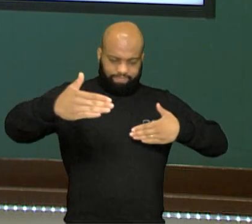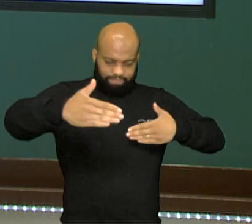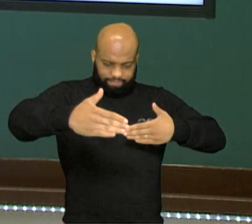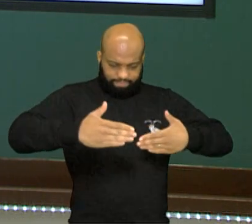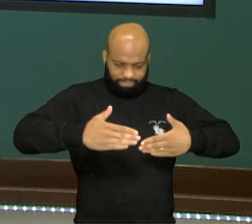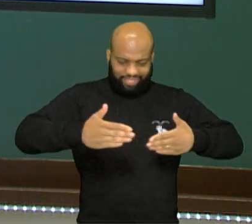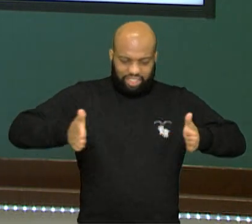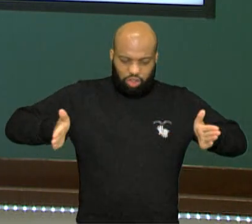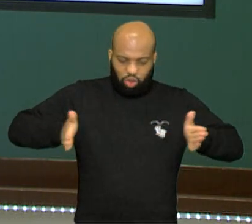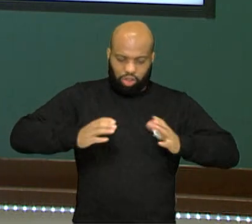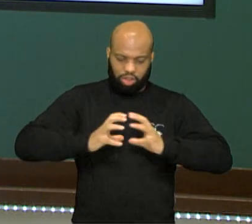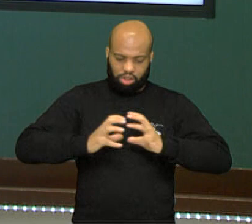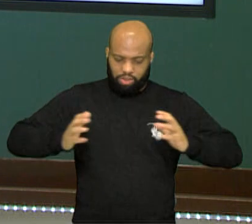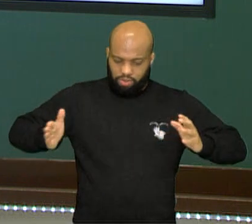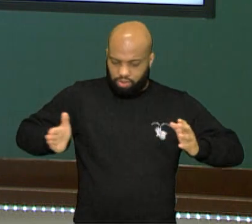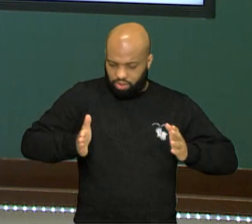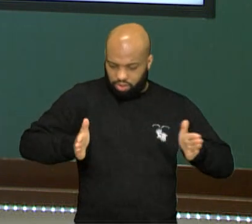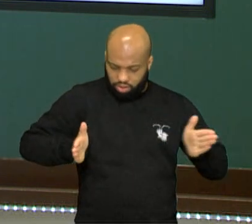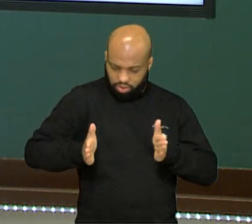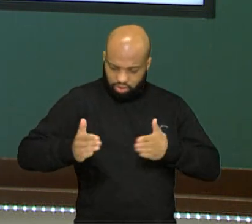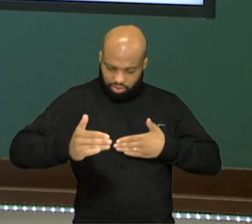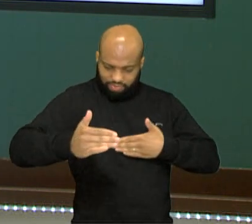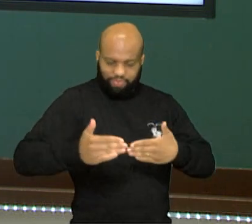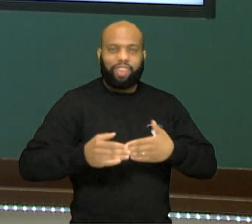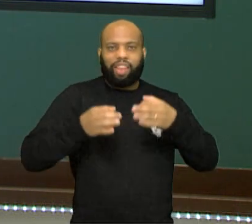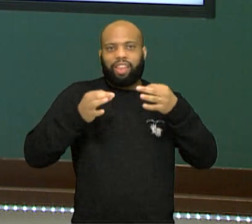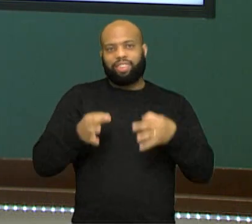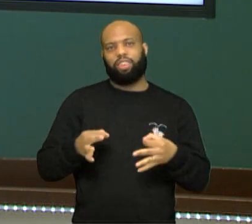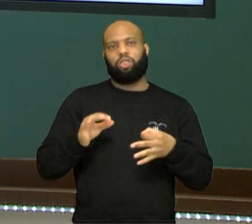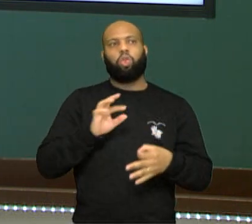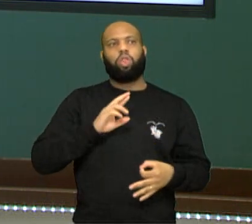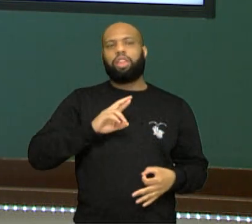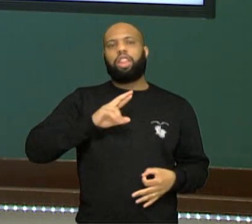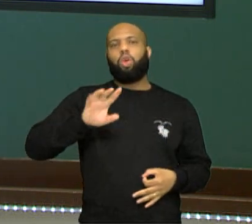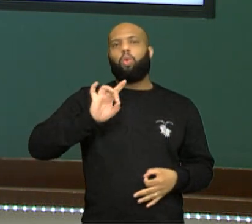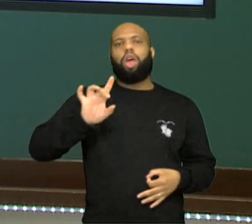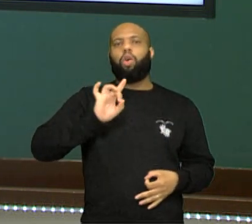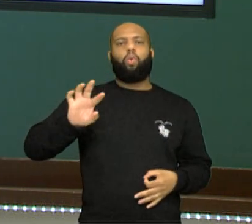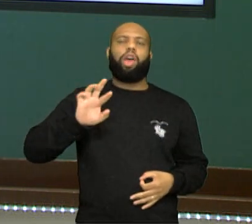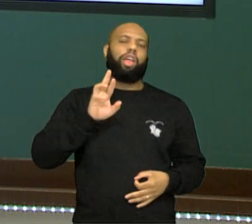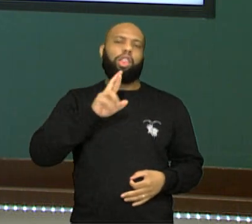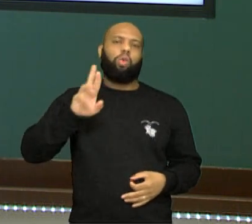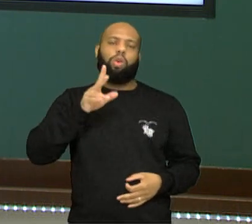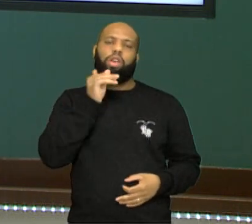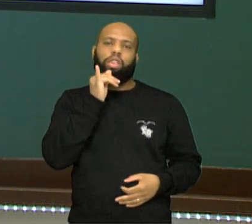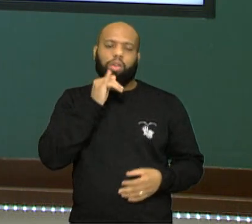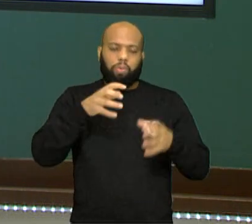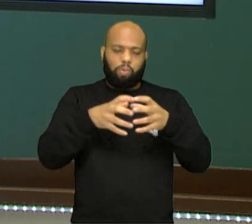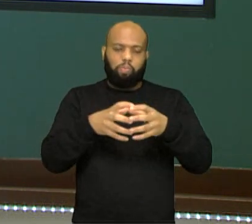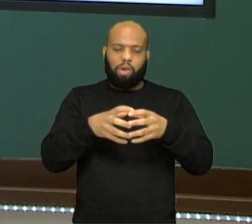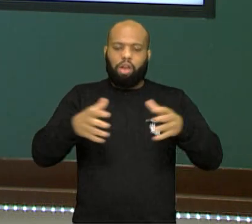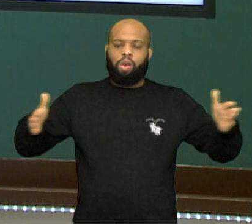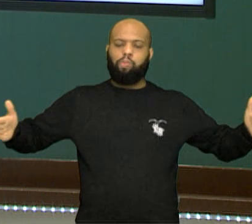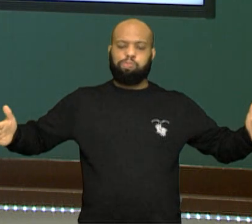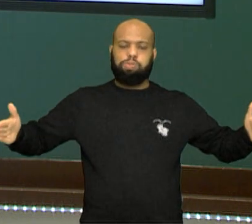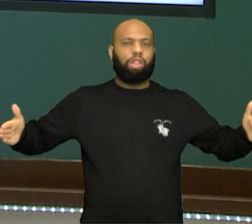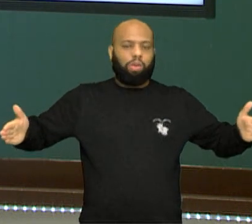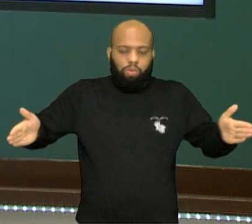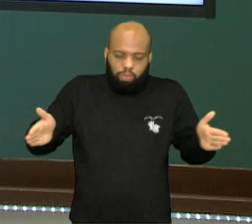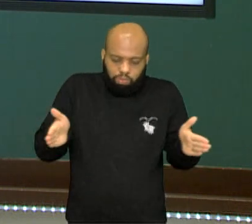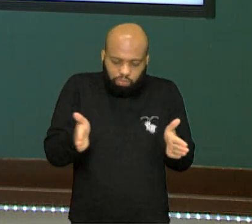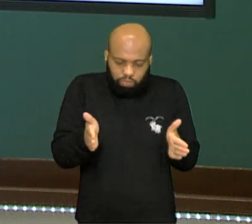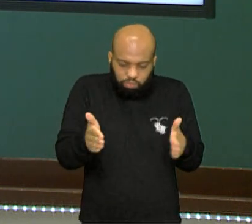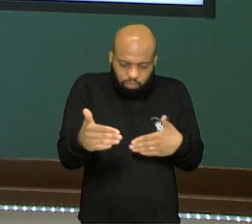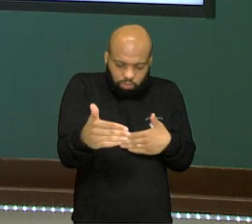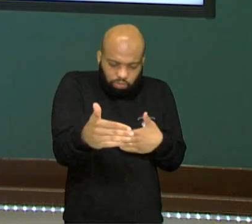do nosso cubo. Igual aqui, ó, a esfera está encostando em cada face do cubo. Então, tem que imaginar. Não é simplesmente quando a gente